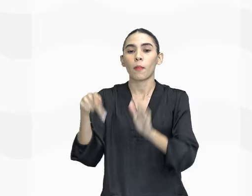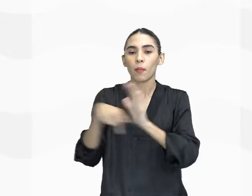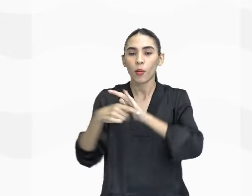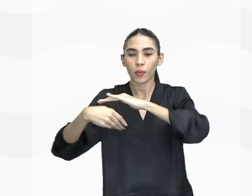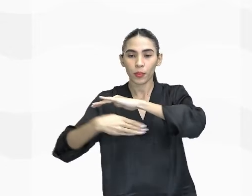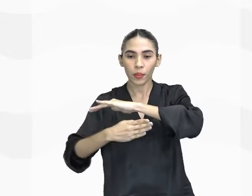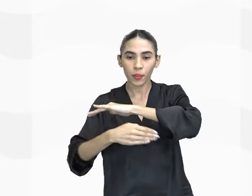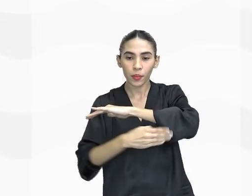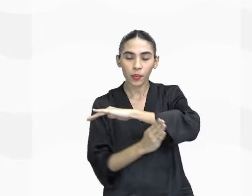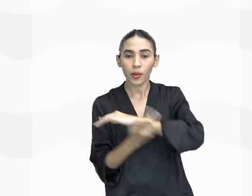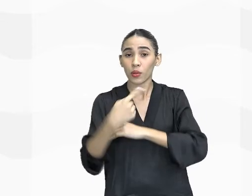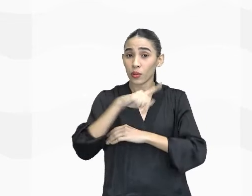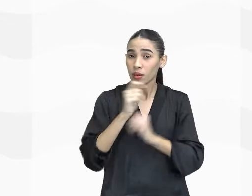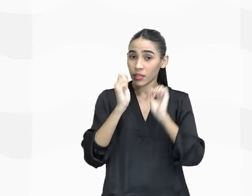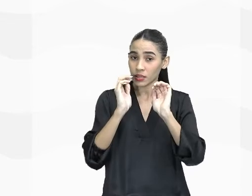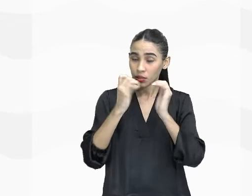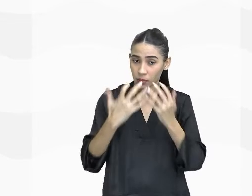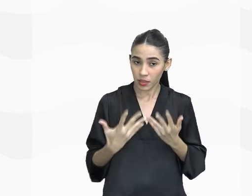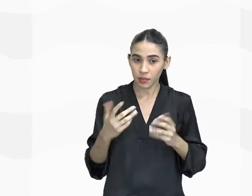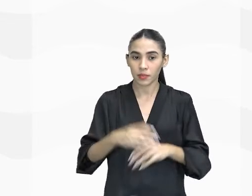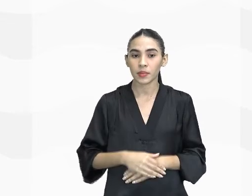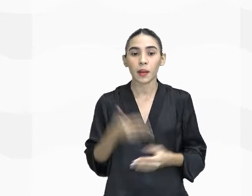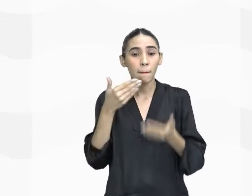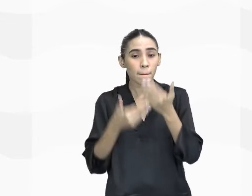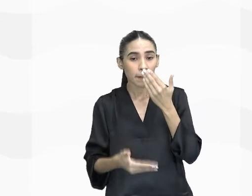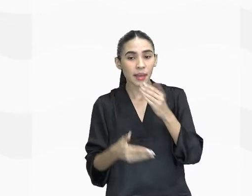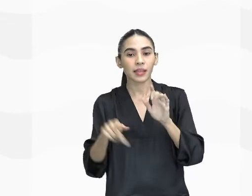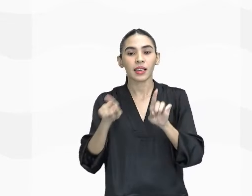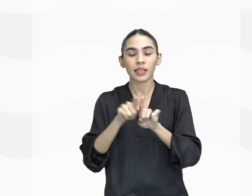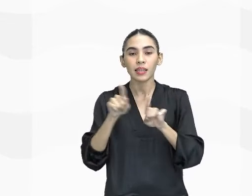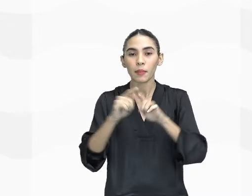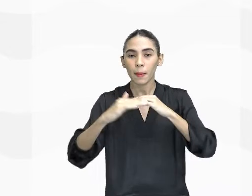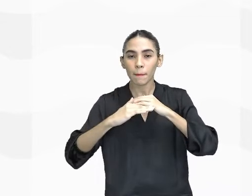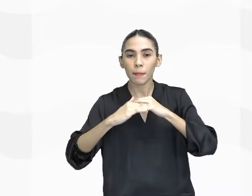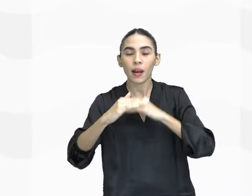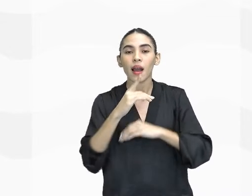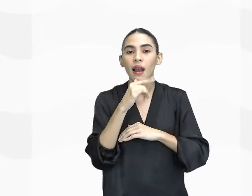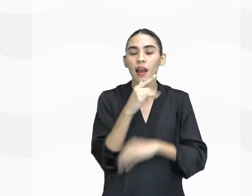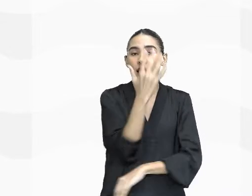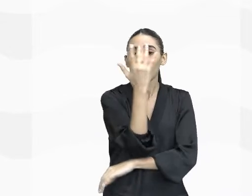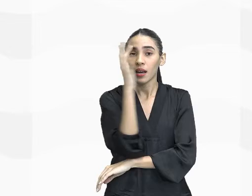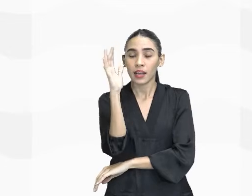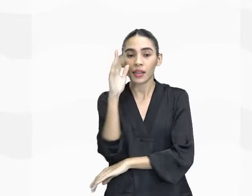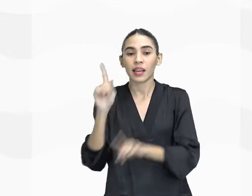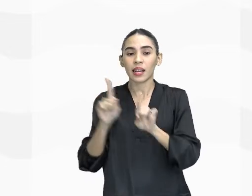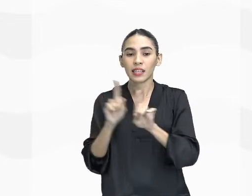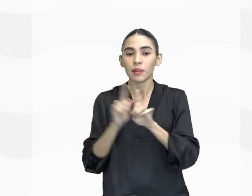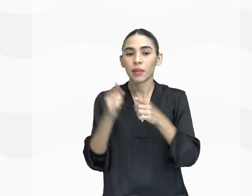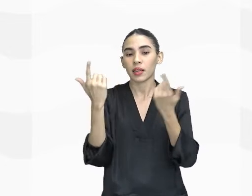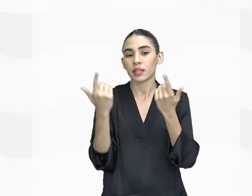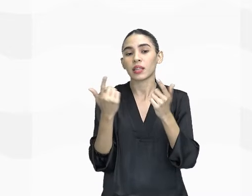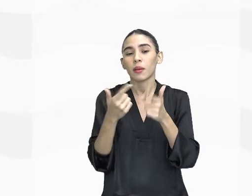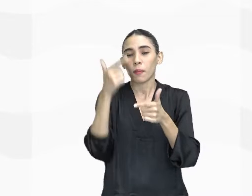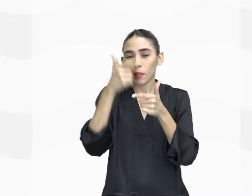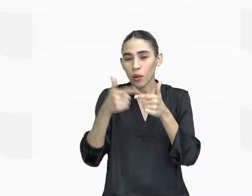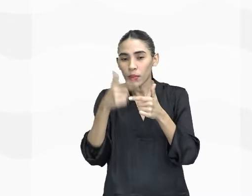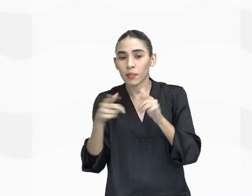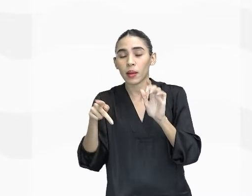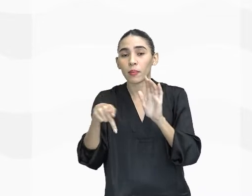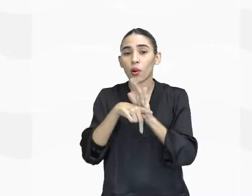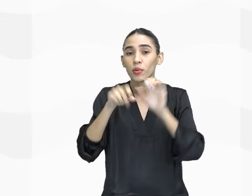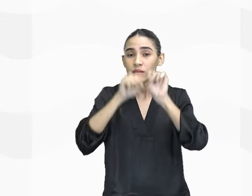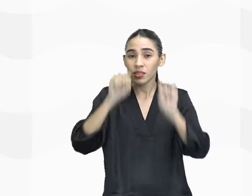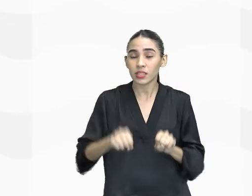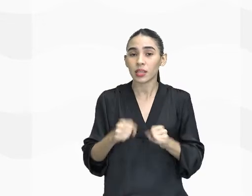já comentamos aqui, a perda de ecossistemas terrestres e aquáticos e o colapso dos sistemas alimentares.